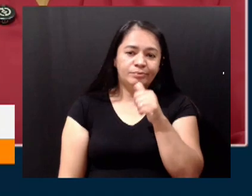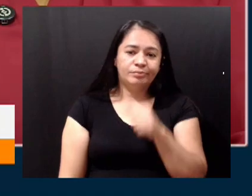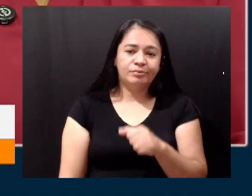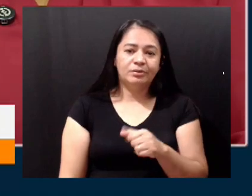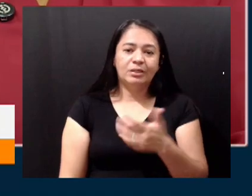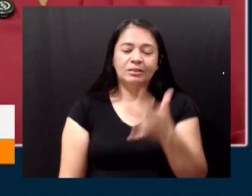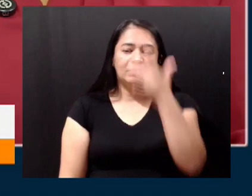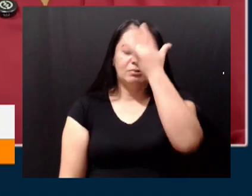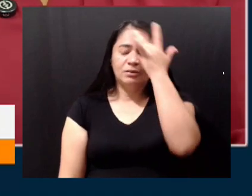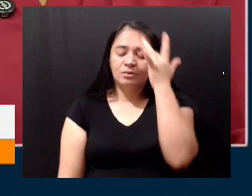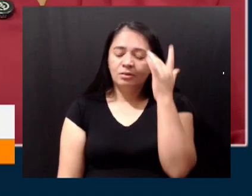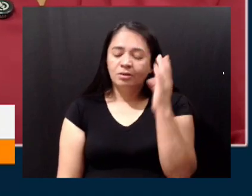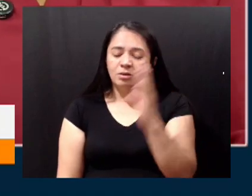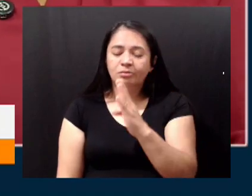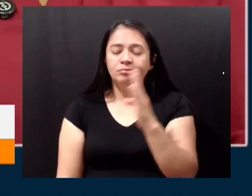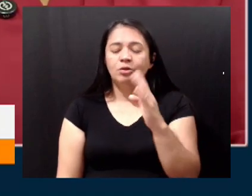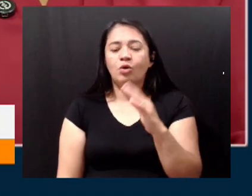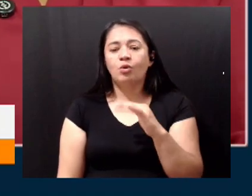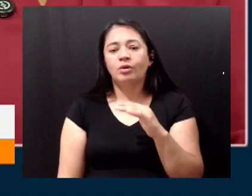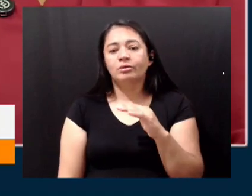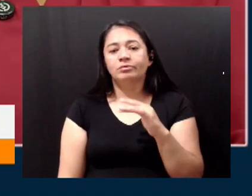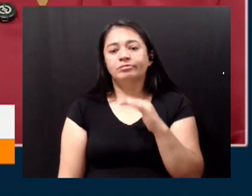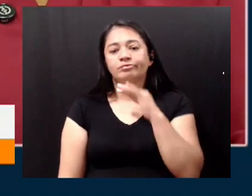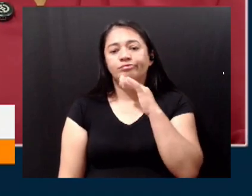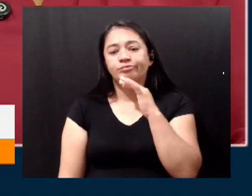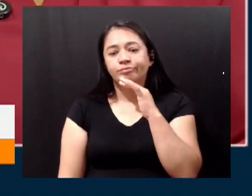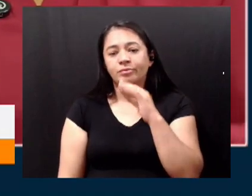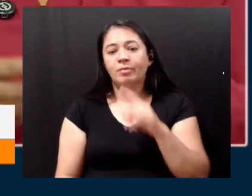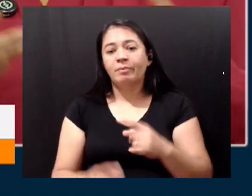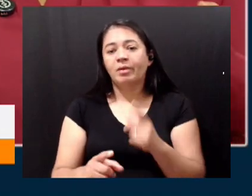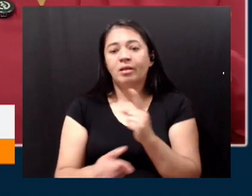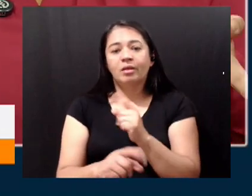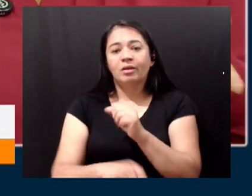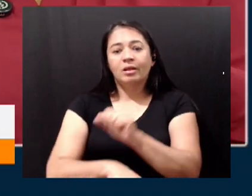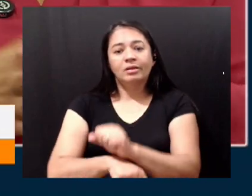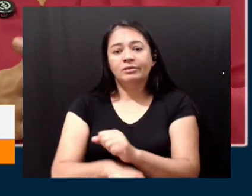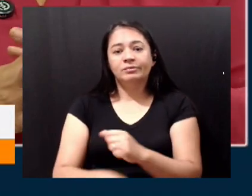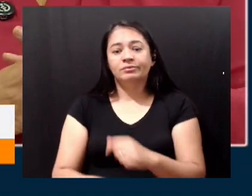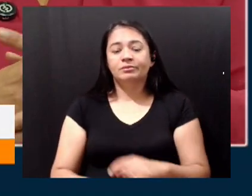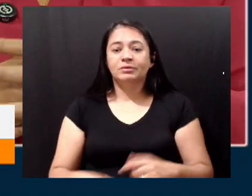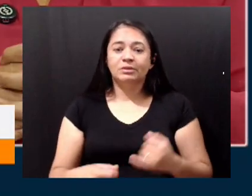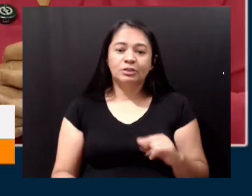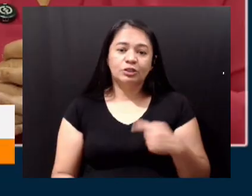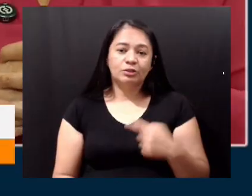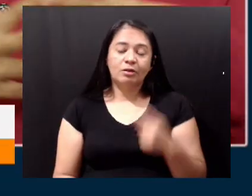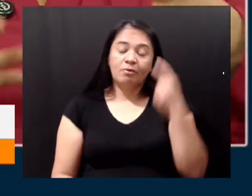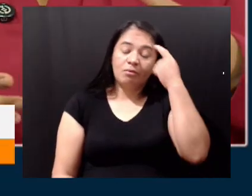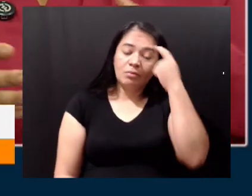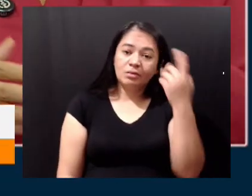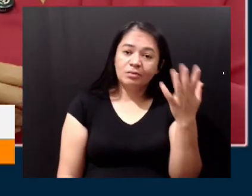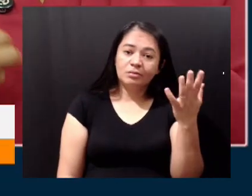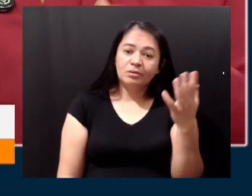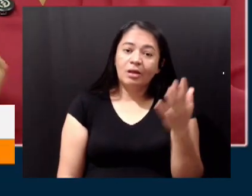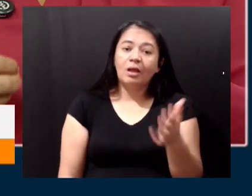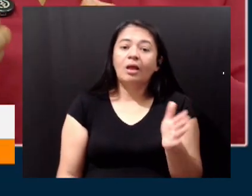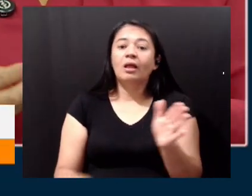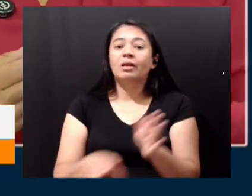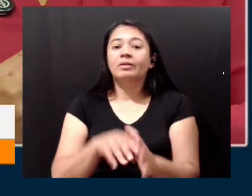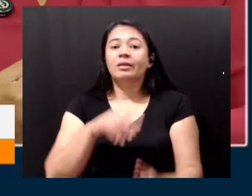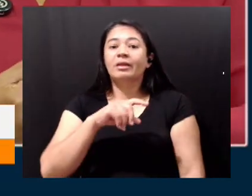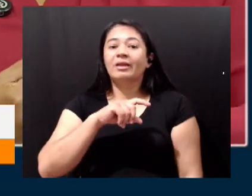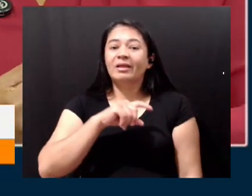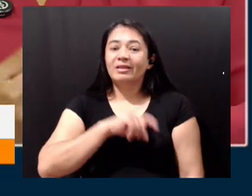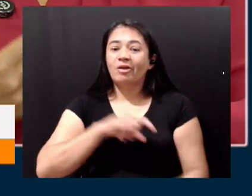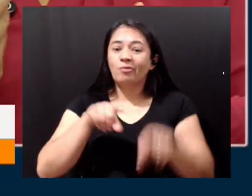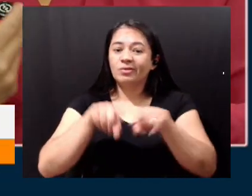precisa de atendimento, e aí ela não é atendida no momento que ela deseja. Se a gente for parar para pensar, até plano de saúde também já está